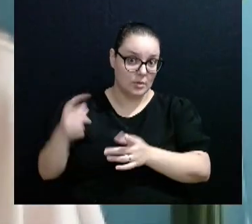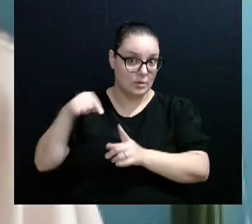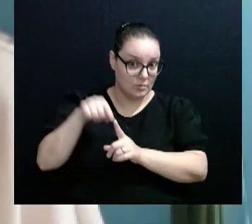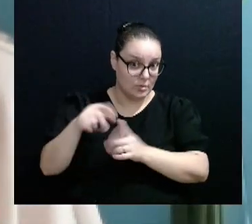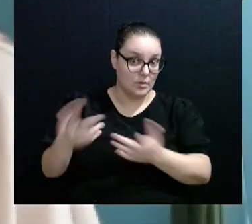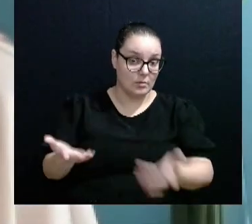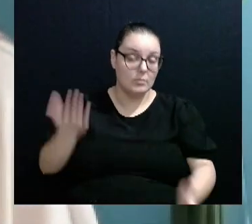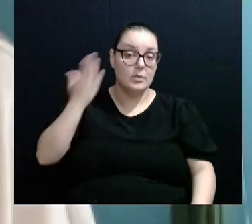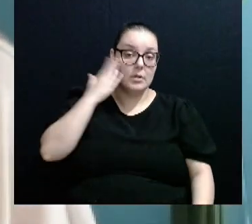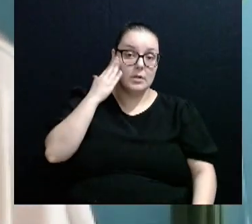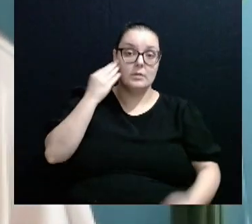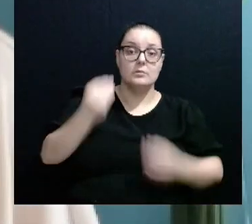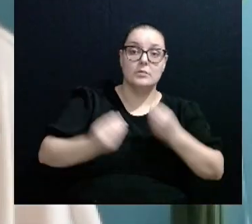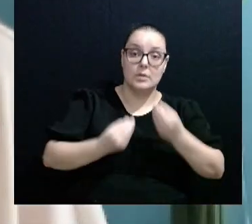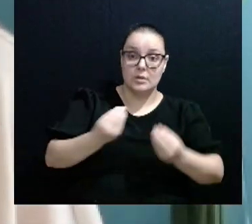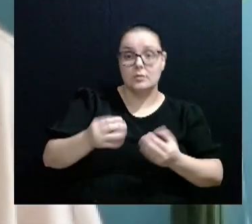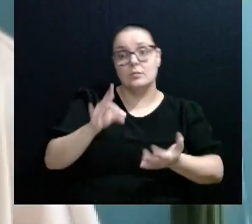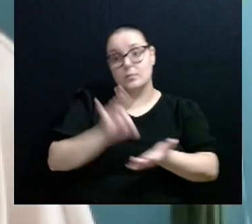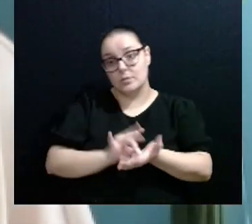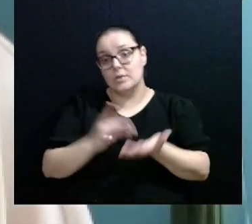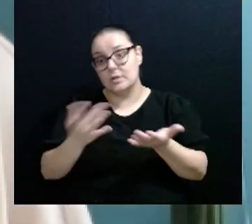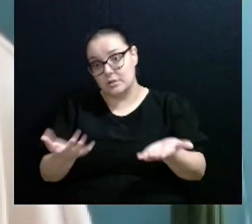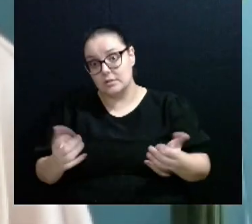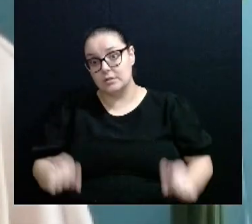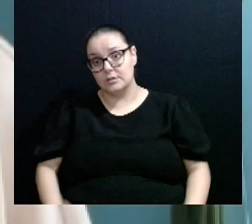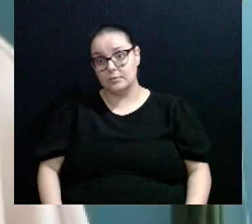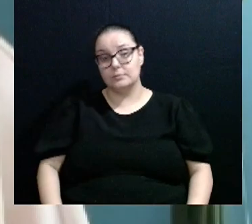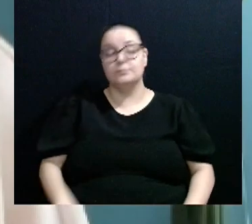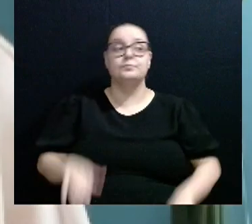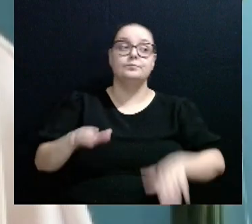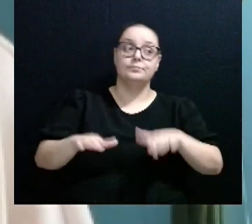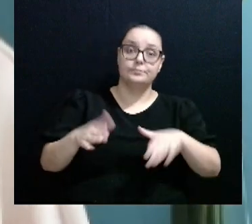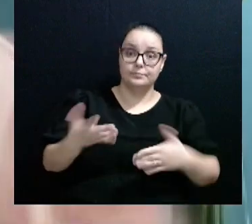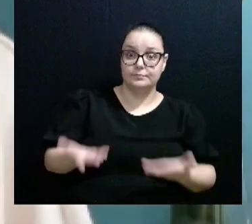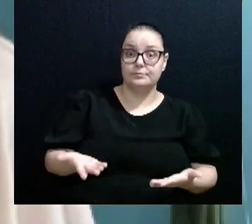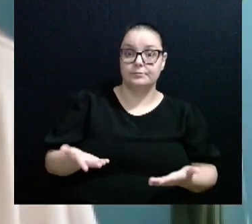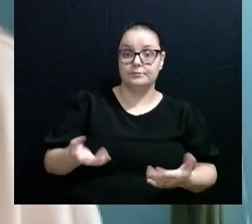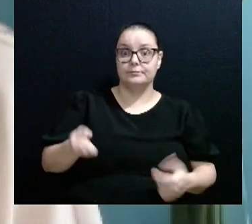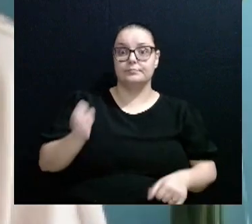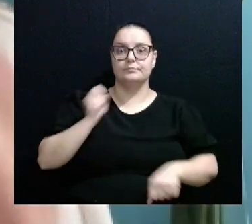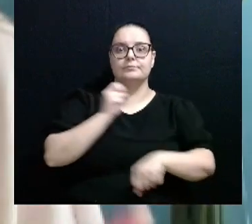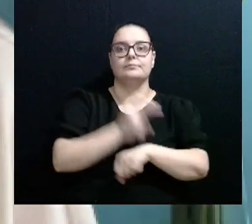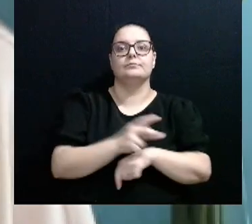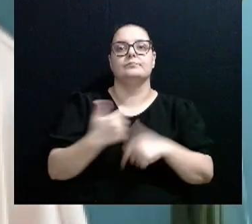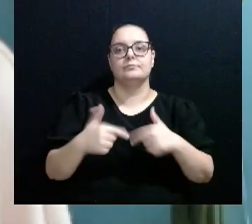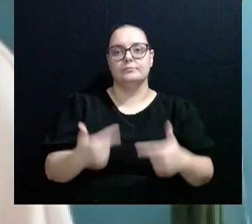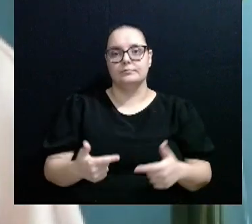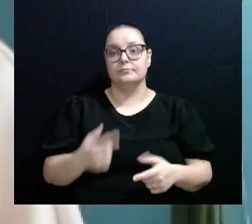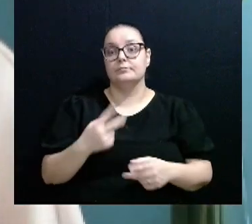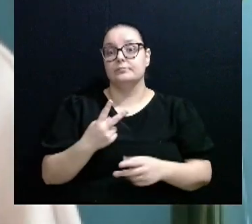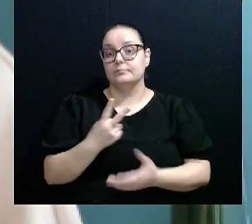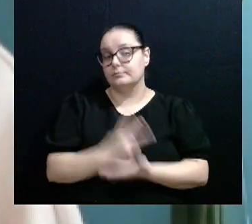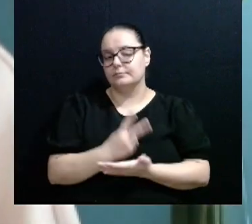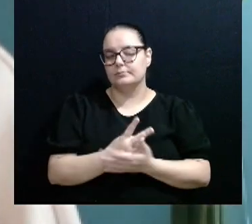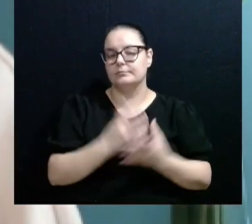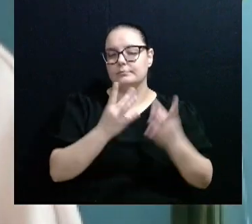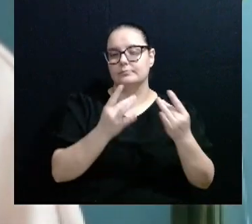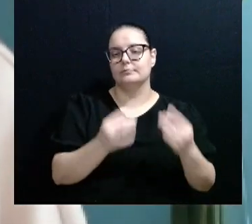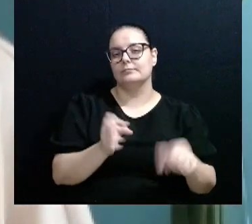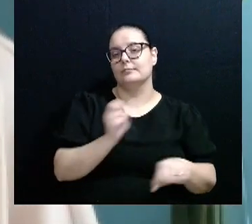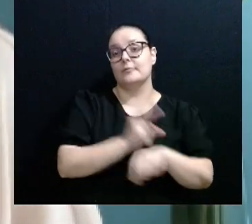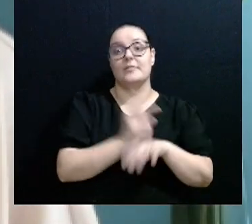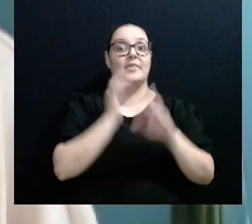é que é a realidade, porque muitas vezes a vaga do emprego ela sempre vem descrita como a vaga dos sonhos,